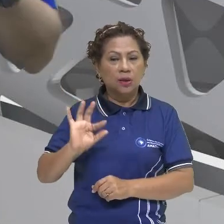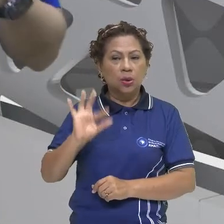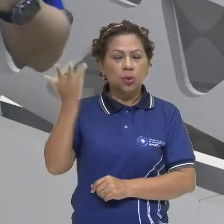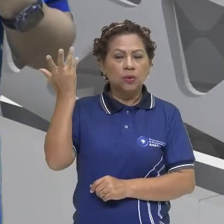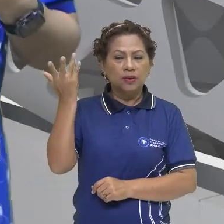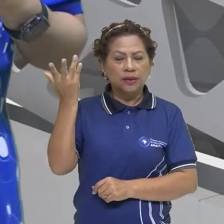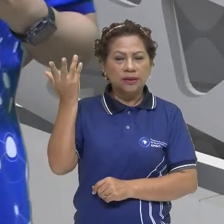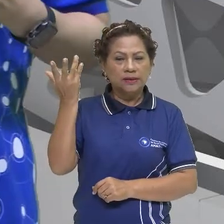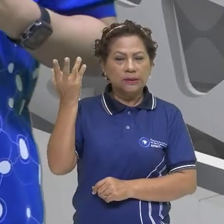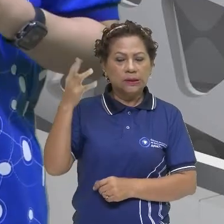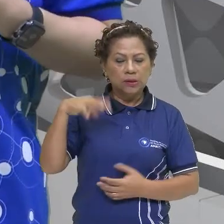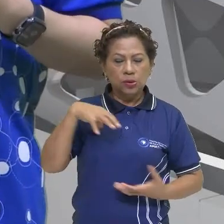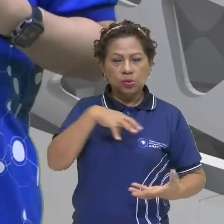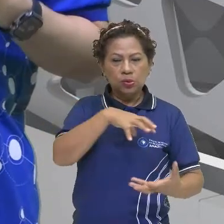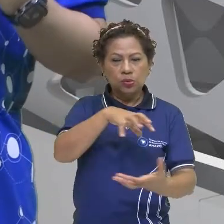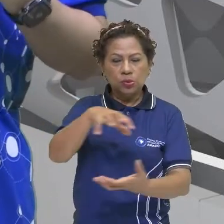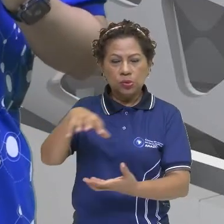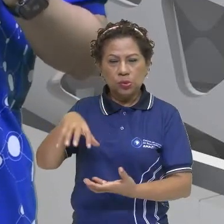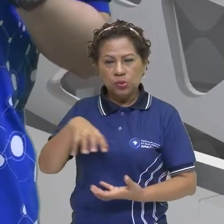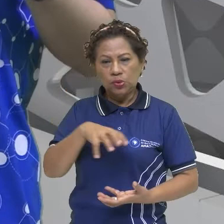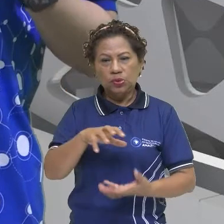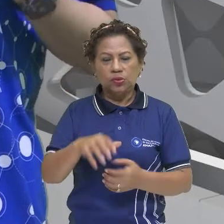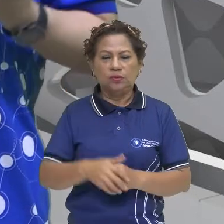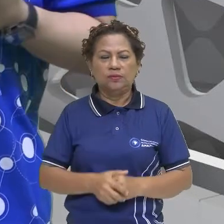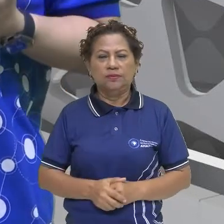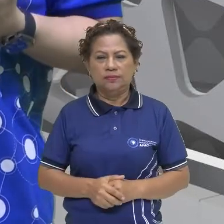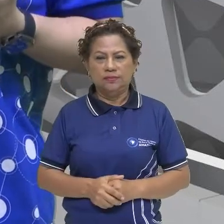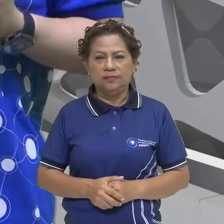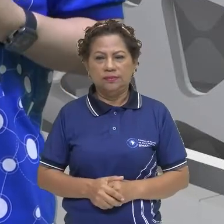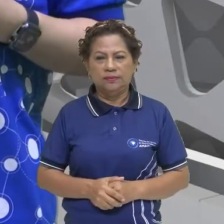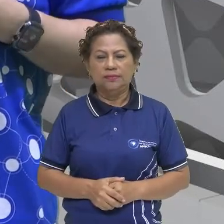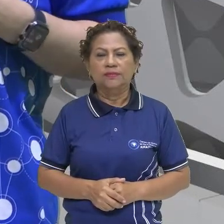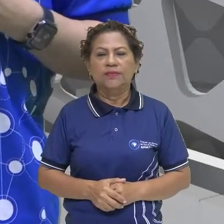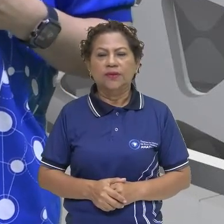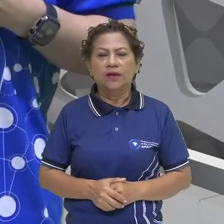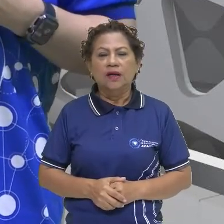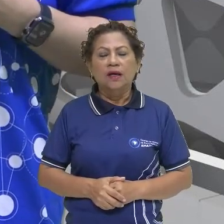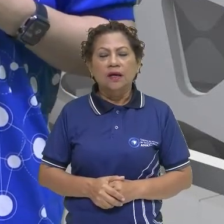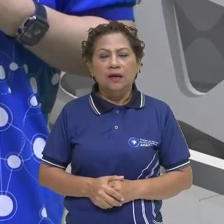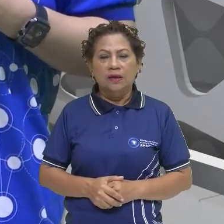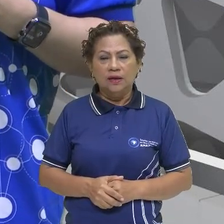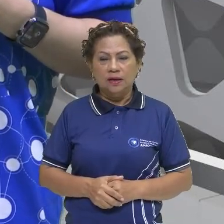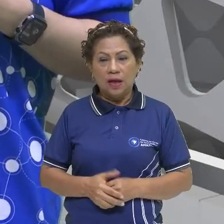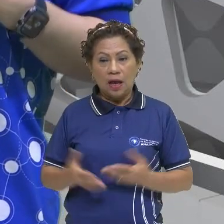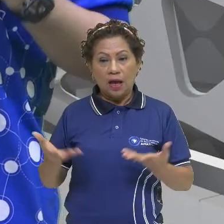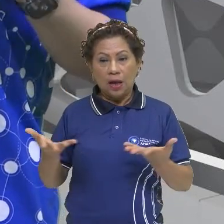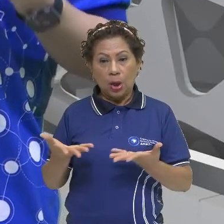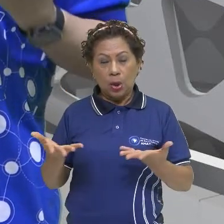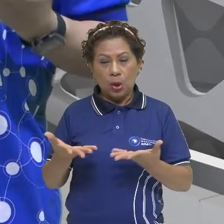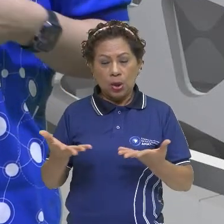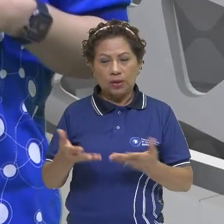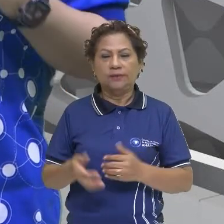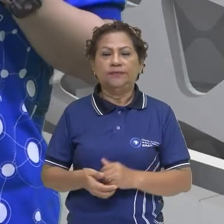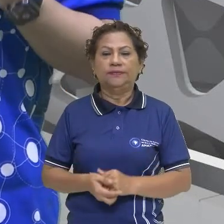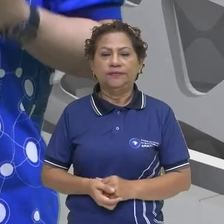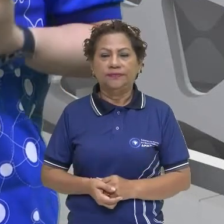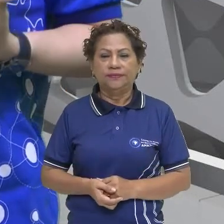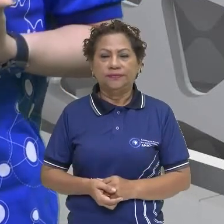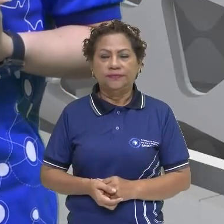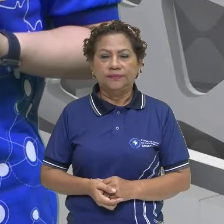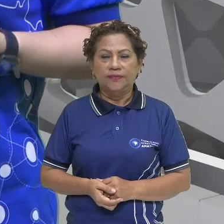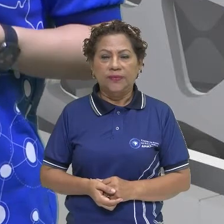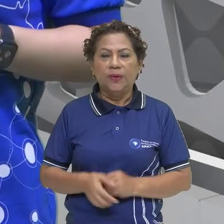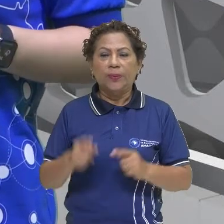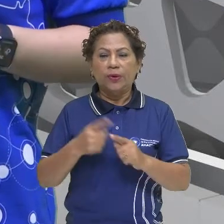fala do contemporâneo, eu estou falando daquilo que é atual. Então, o Banksy, que é um pseudônimo, não é um nome real